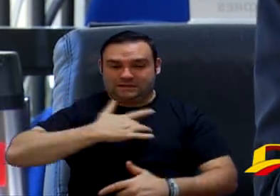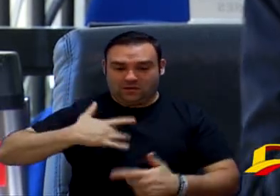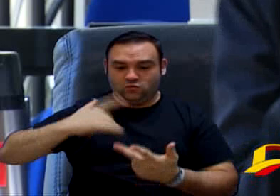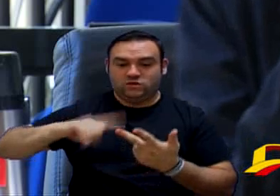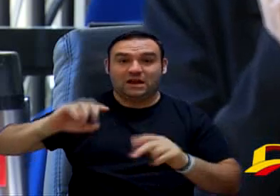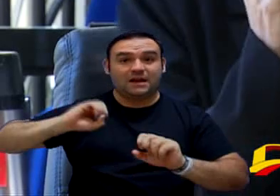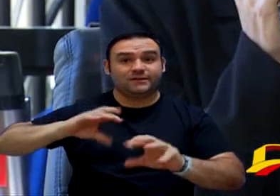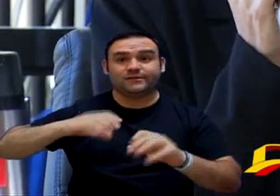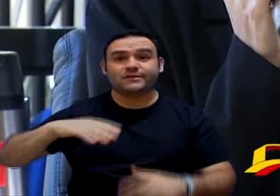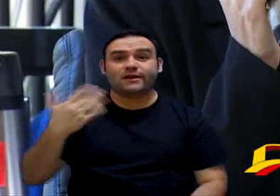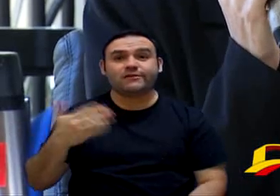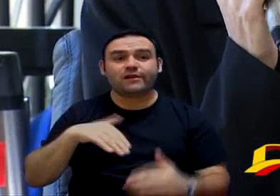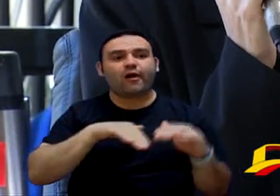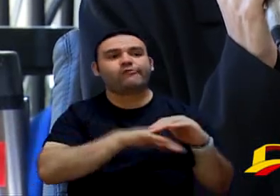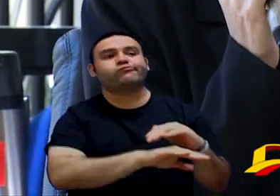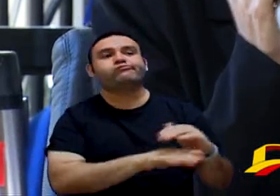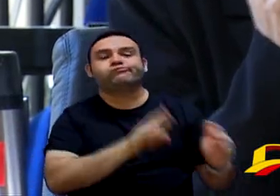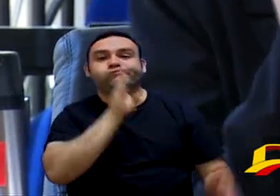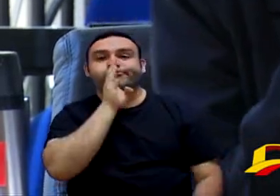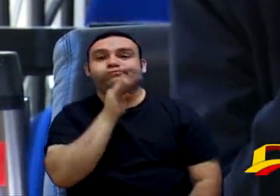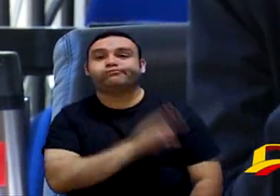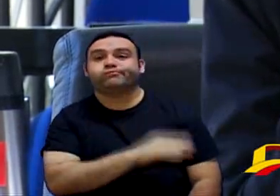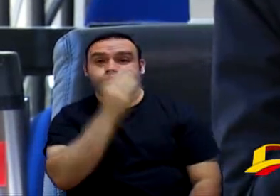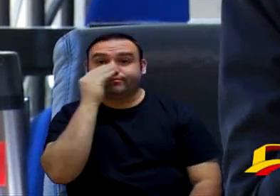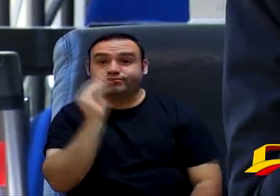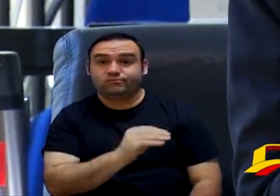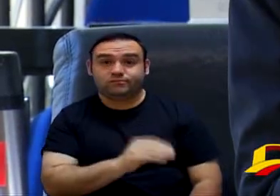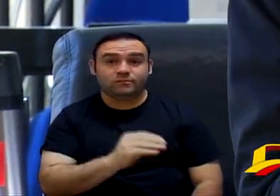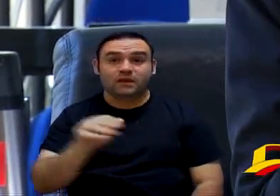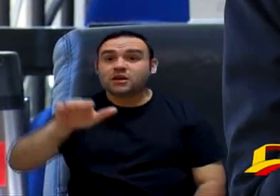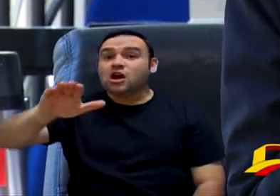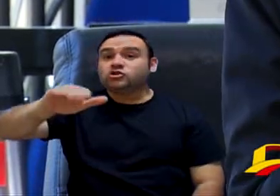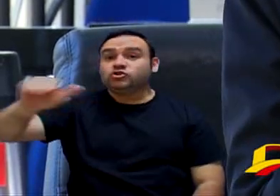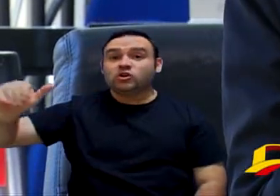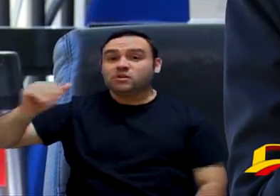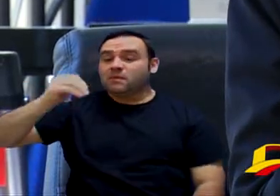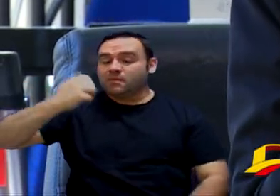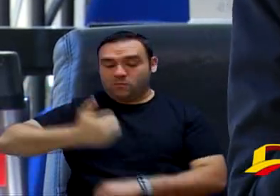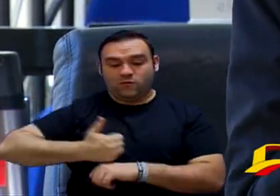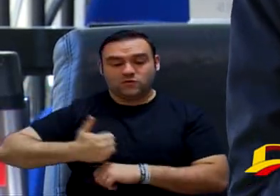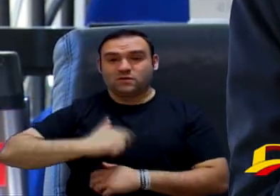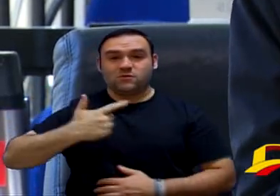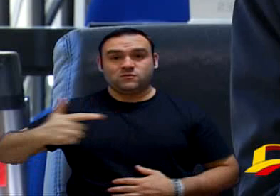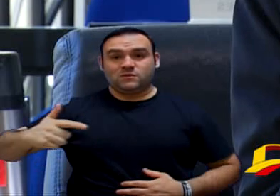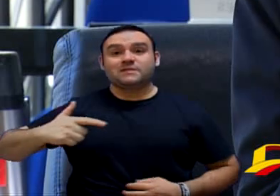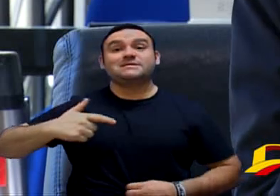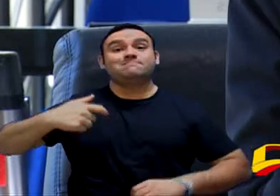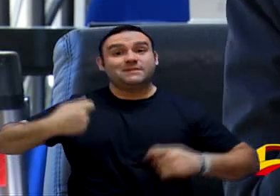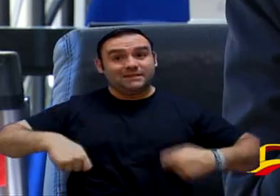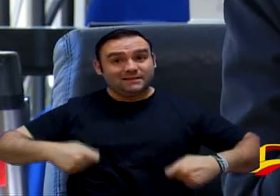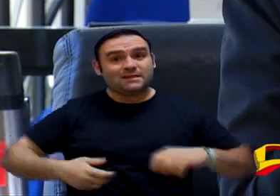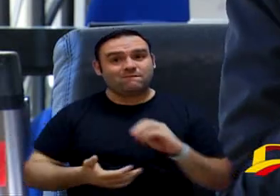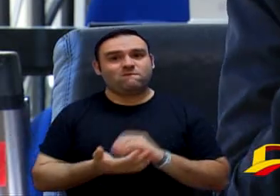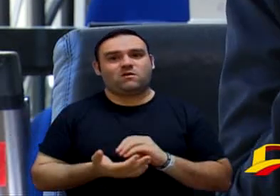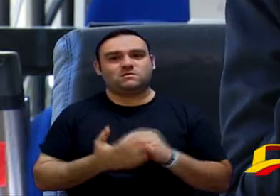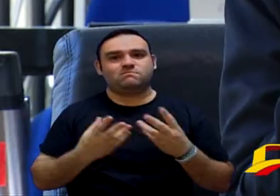na educação fica guardadinho lá na gaveta não se vê o chamamento de vários profissionais que precisariam